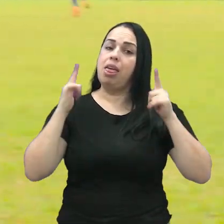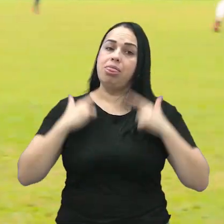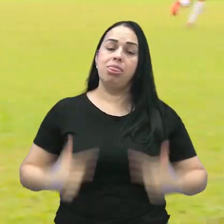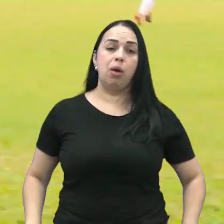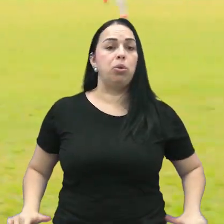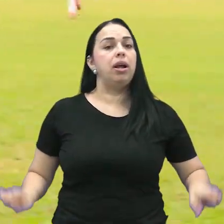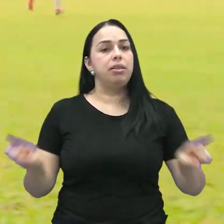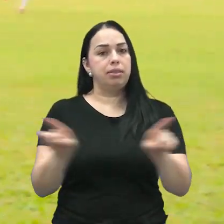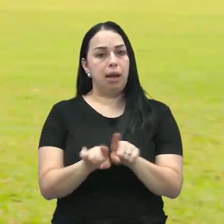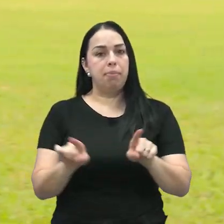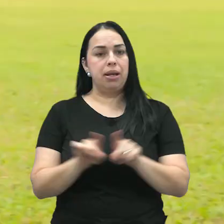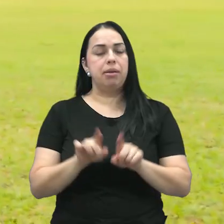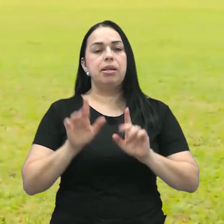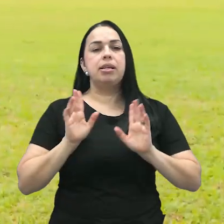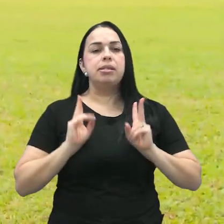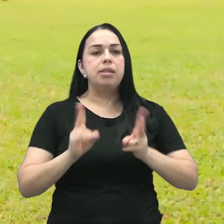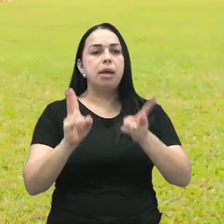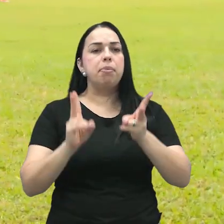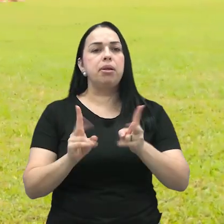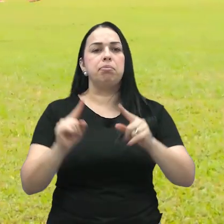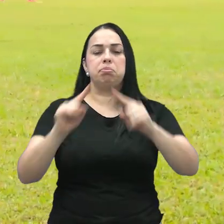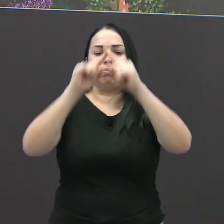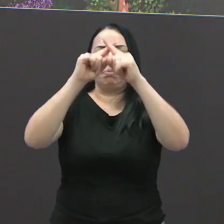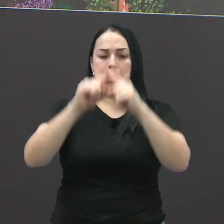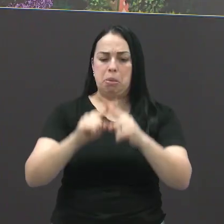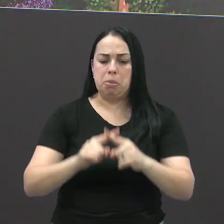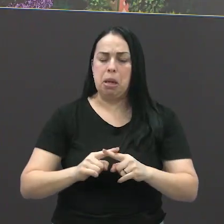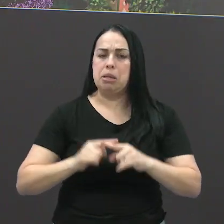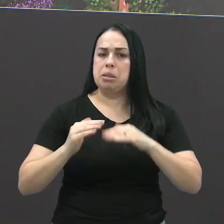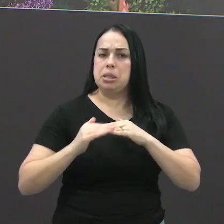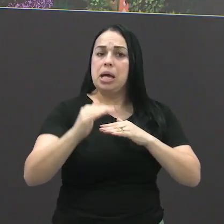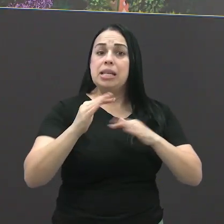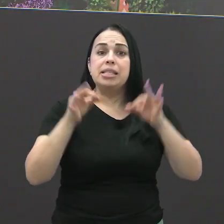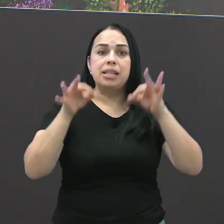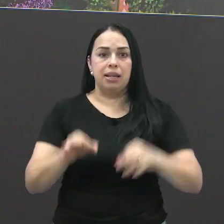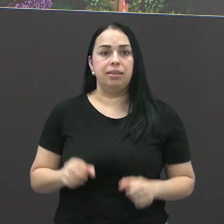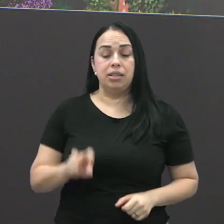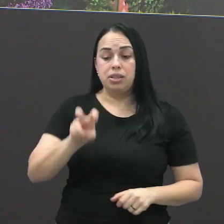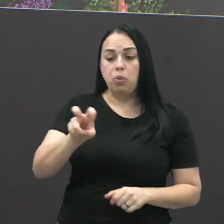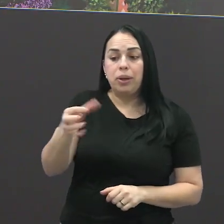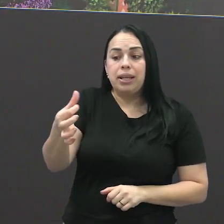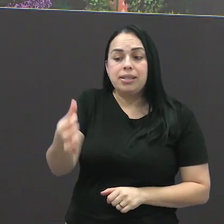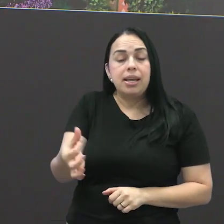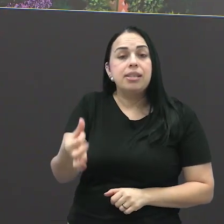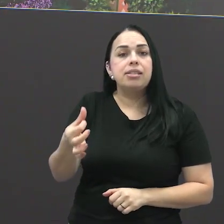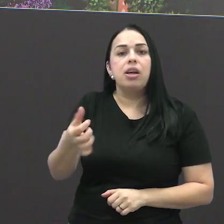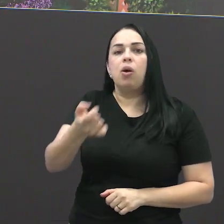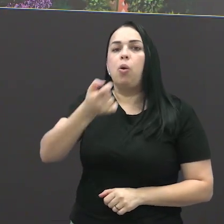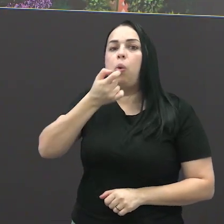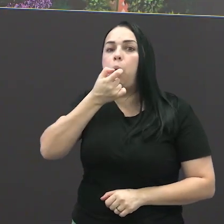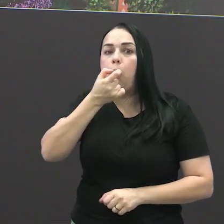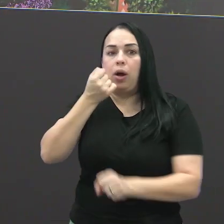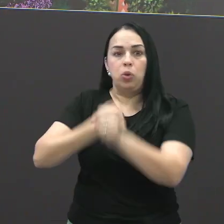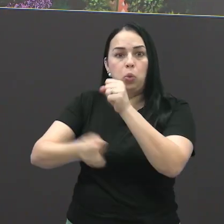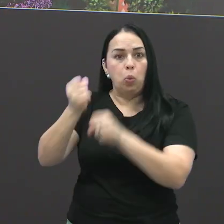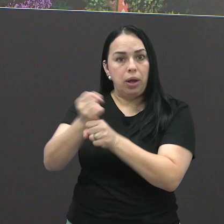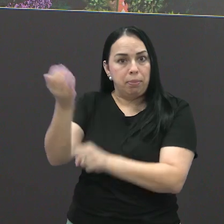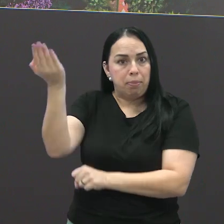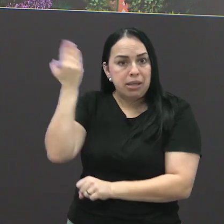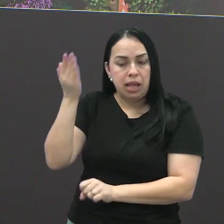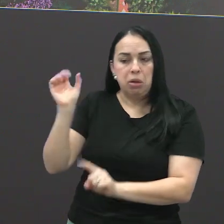imparcial, mantendo a integridade das competições. Nós tivemos 56 árbitros agredidos em